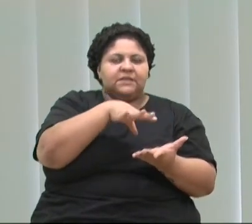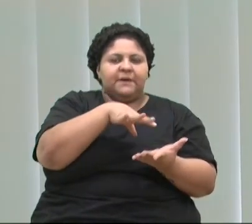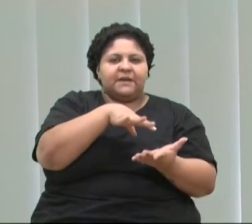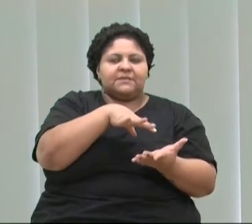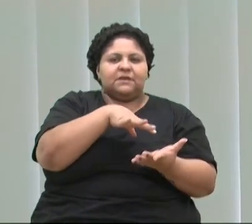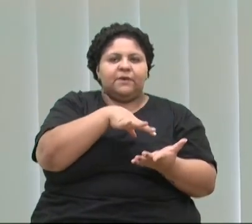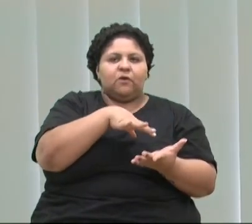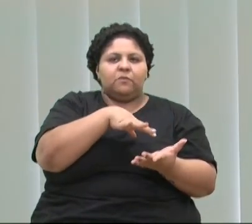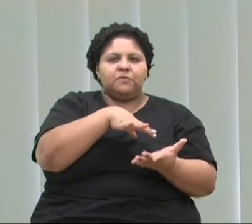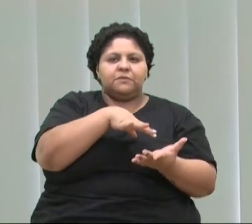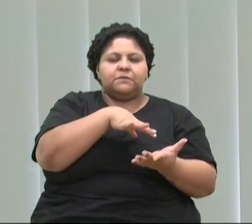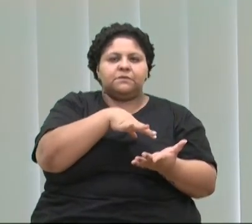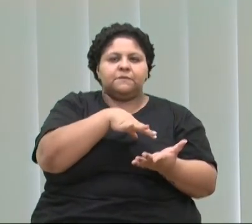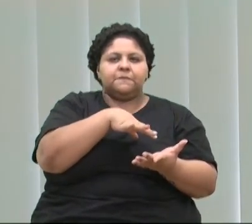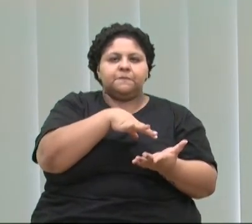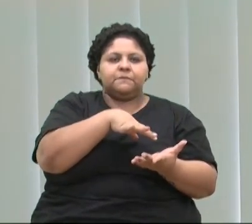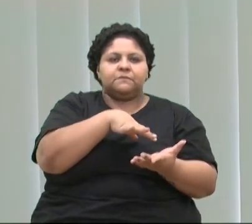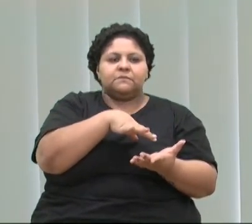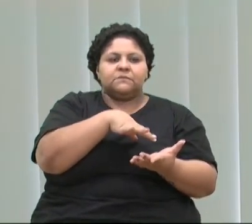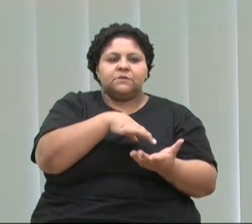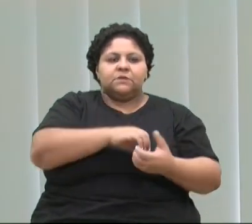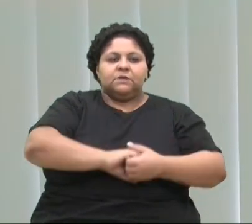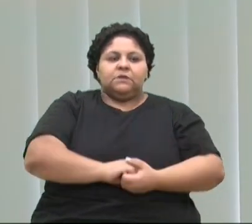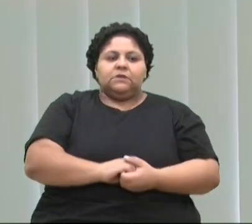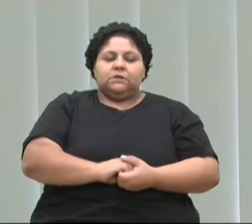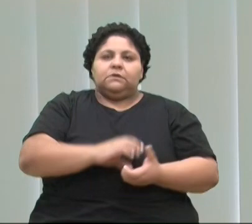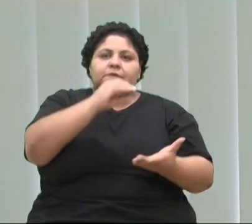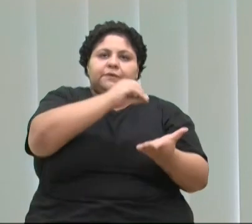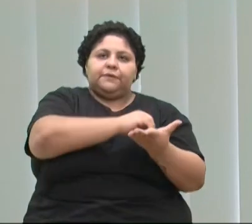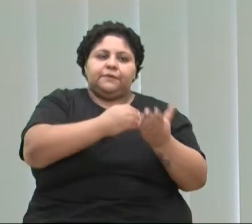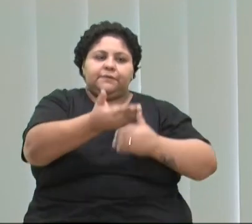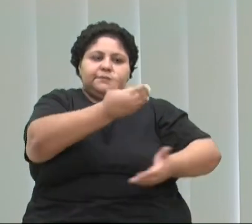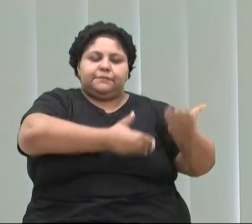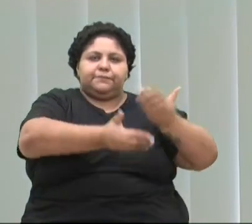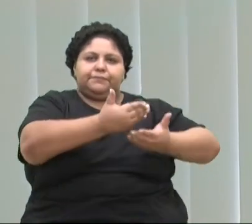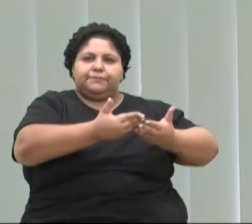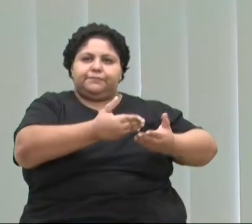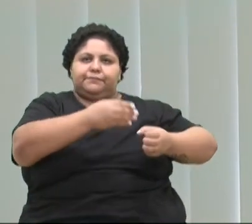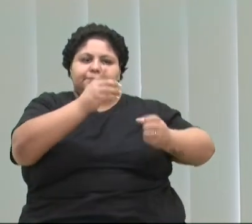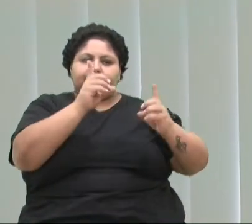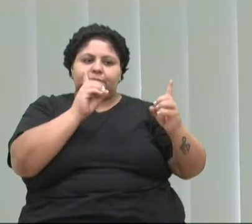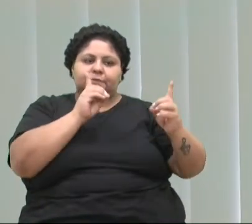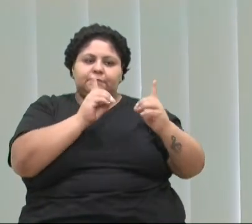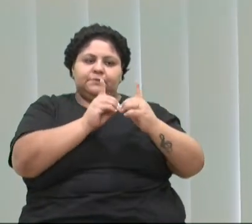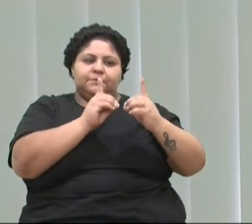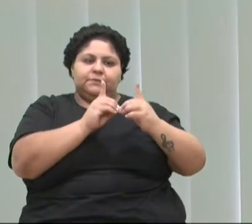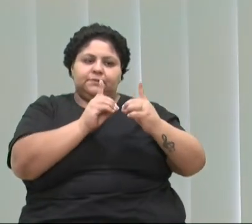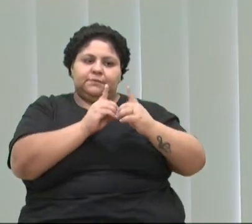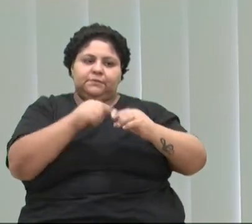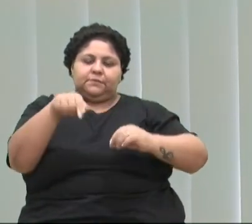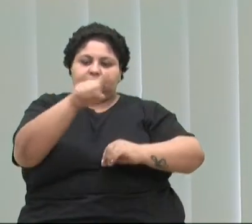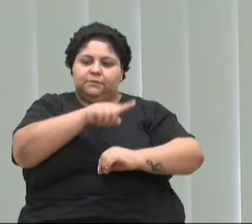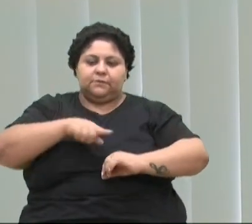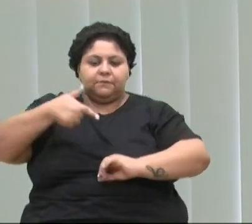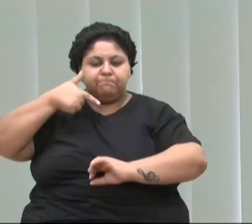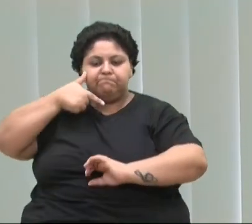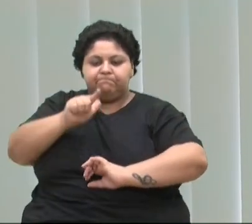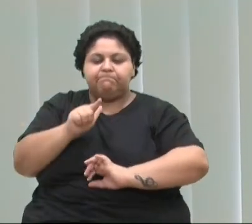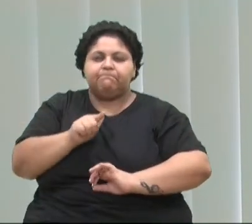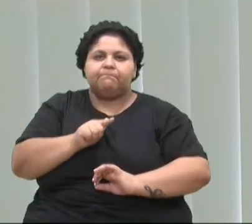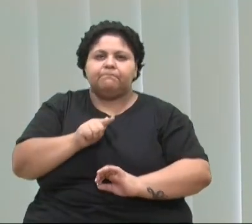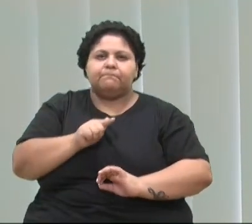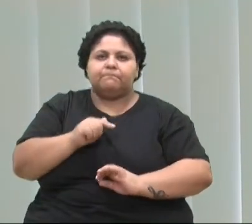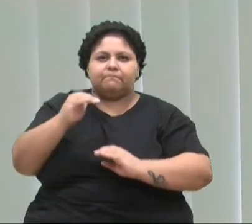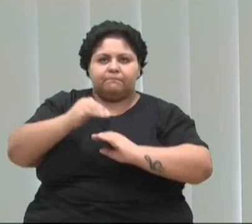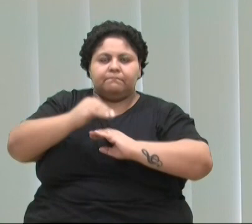WhatsApp, porque ficava muito difícil de gerenciar aquela fila. E por telefone a gente vai ampliando à medida que a gente consegue destinar